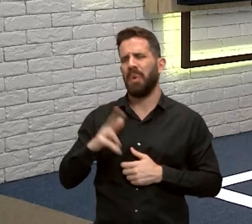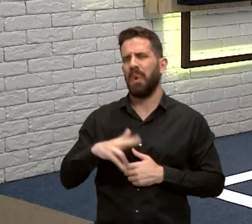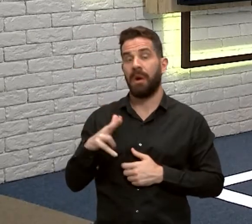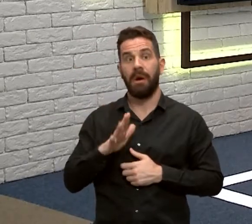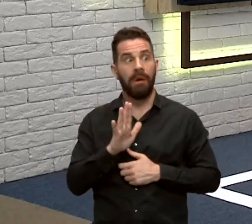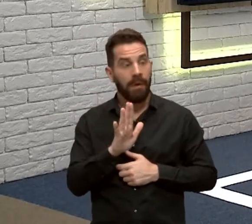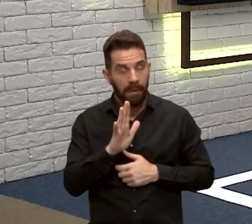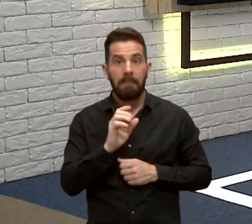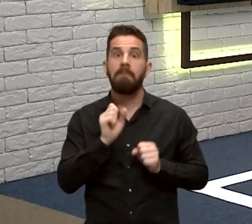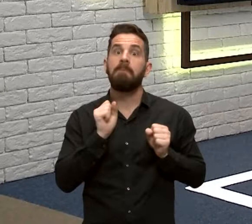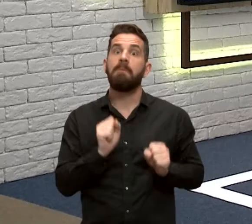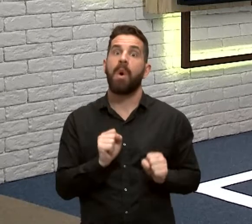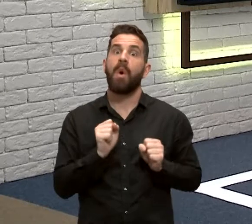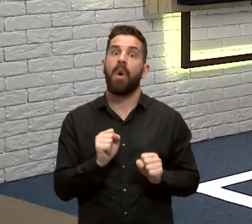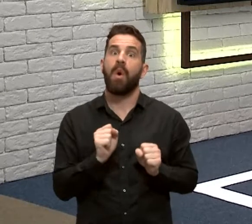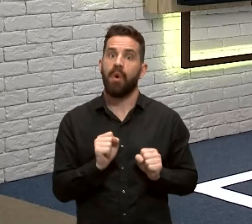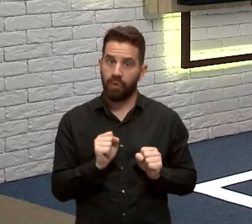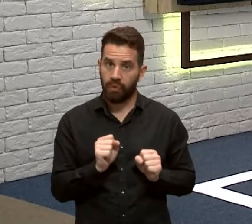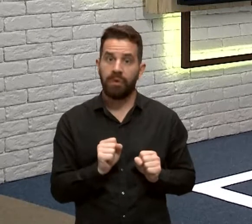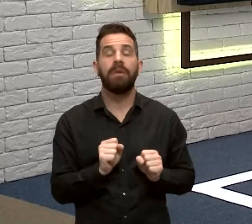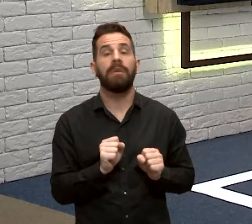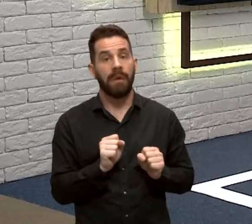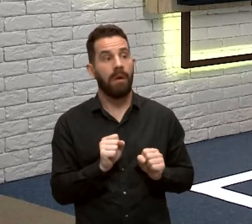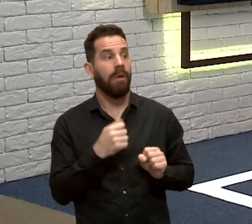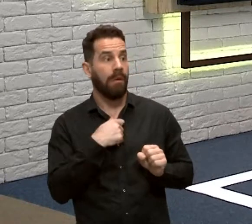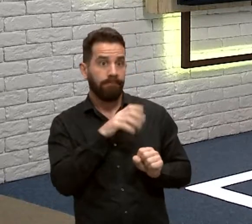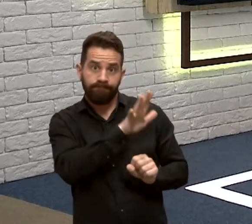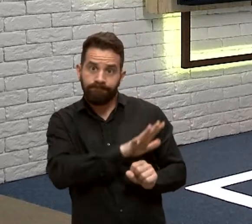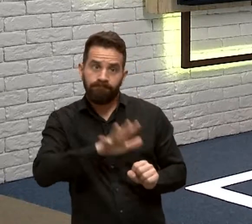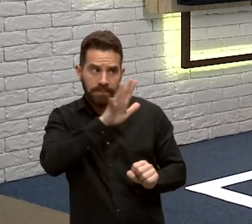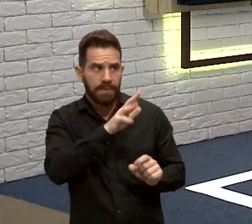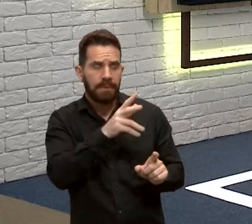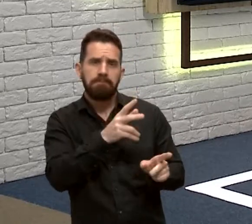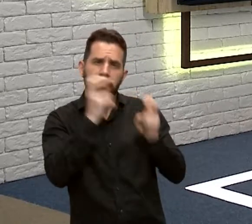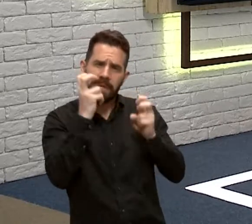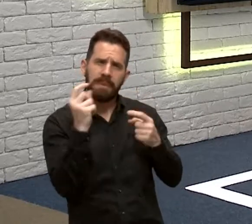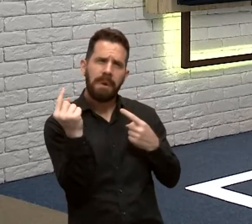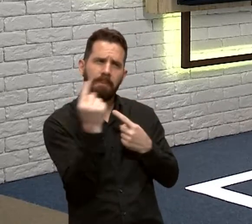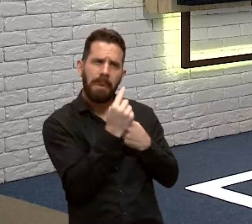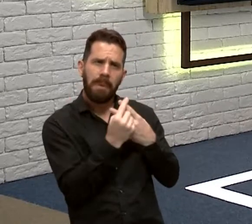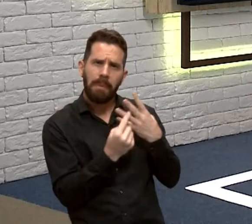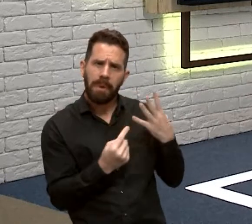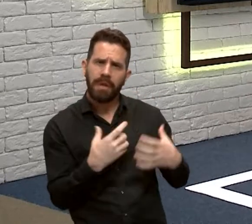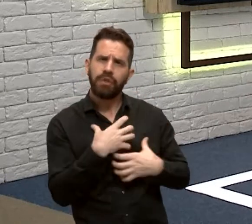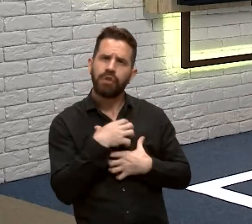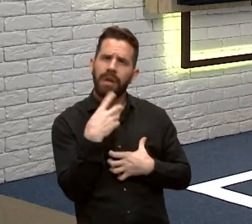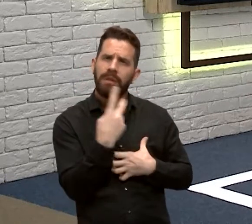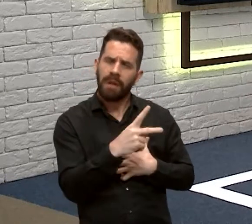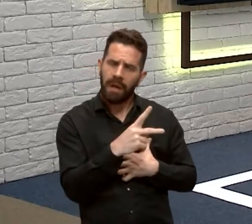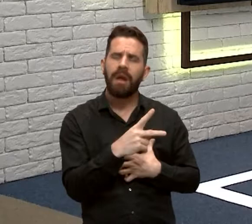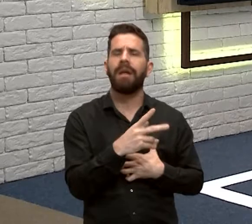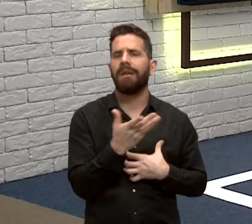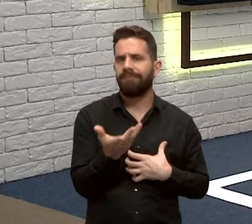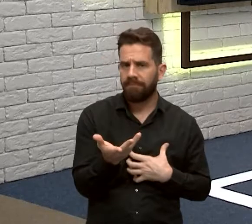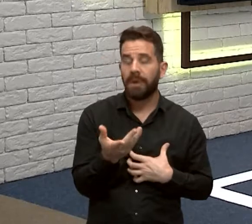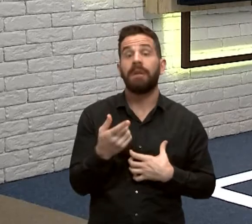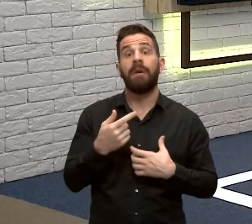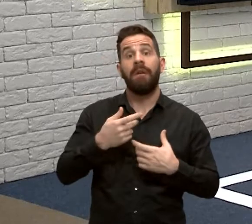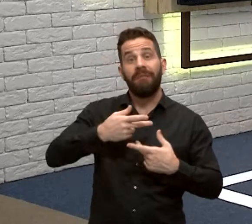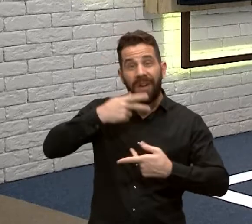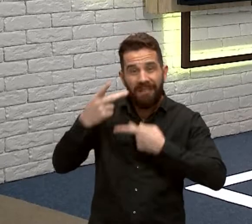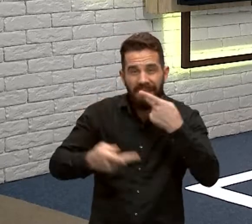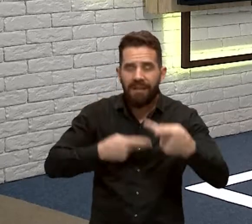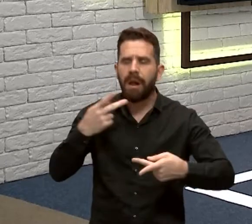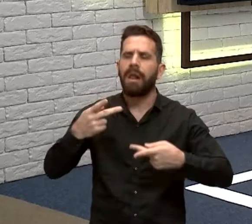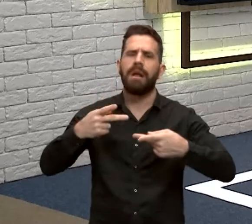está propensa a cometer um ato extremo como esse, né, precisa. Então, falar sobre o suicídio